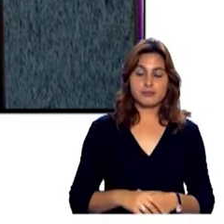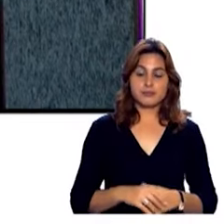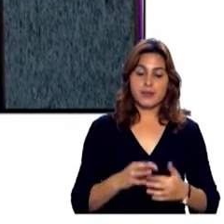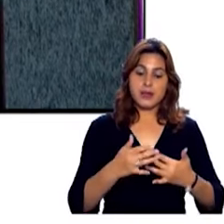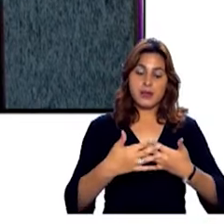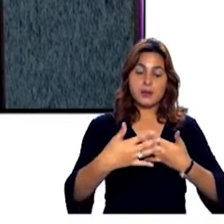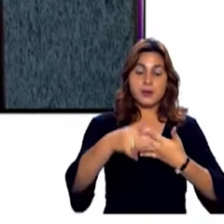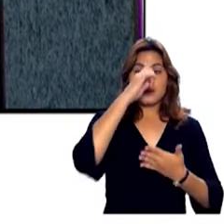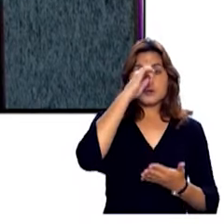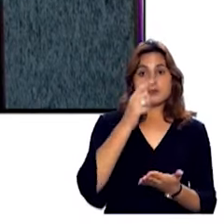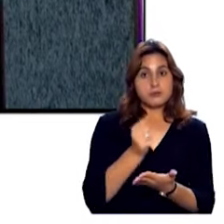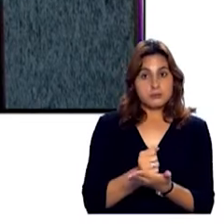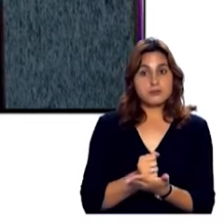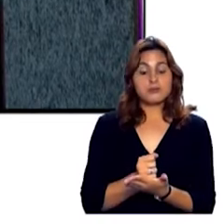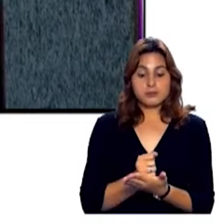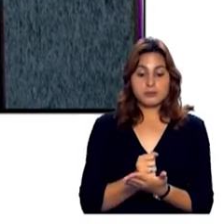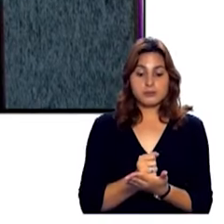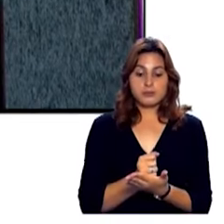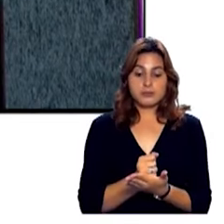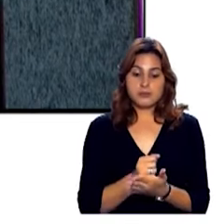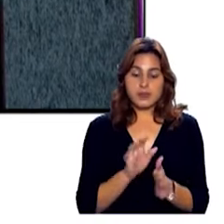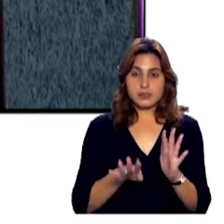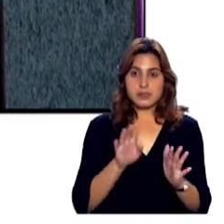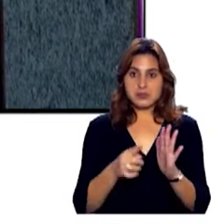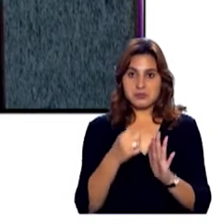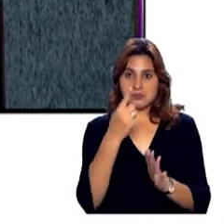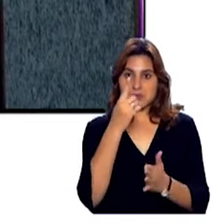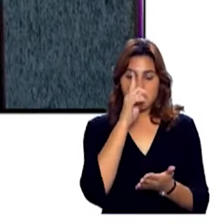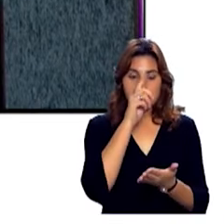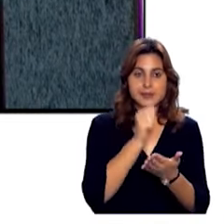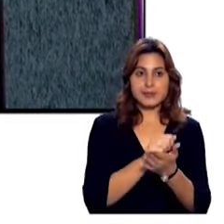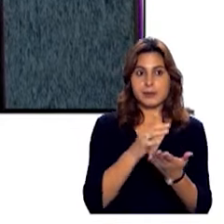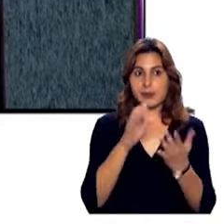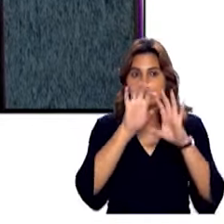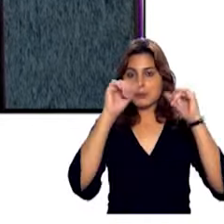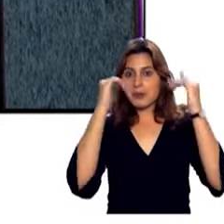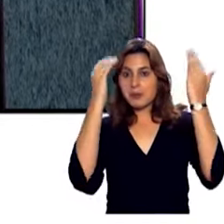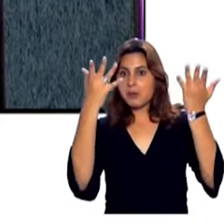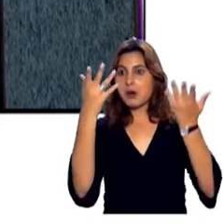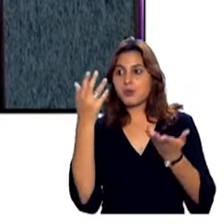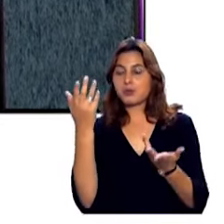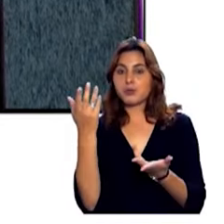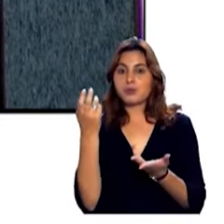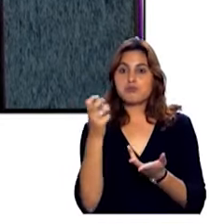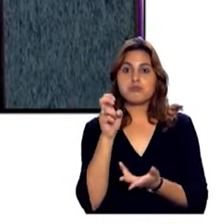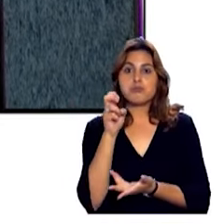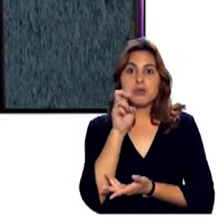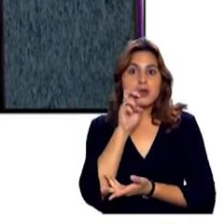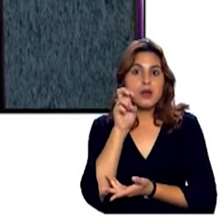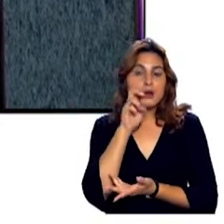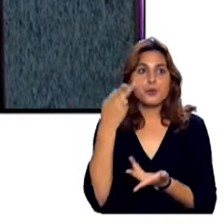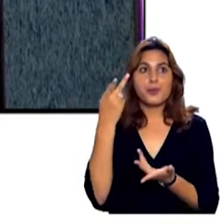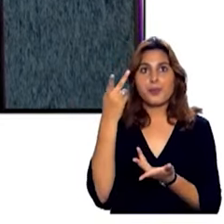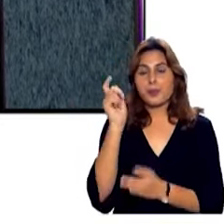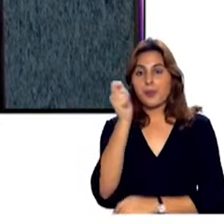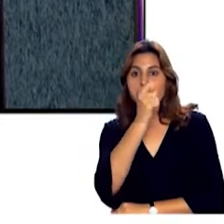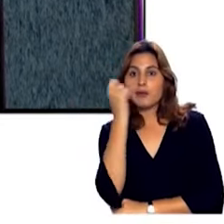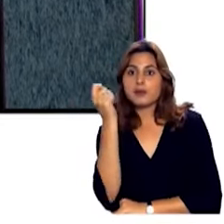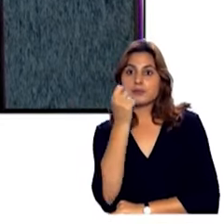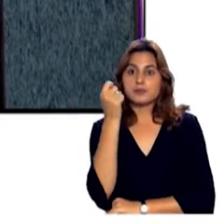decisão de uma decisão do tribunal do Rio Grande do Sul ou do Rio Grande do Norte sem que a questão tivesse